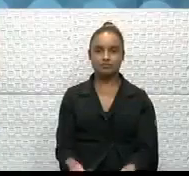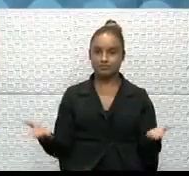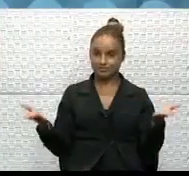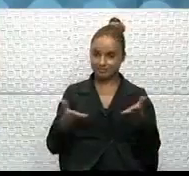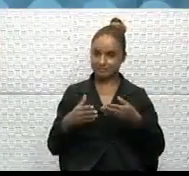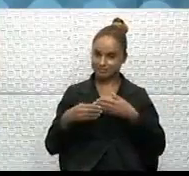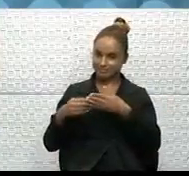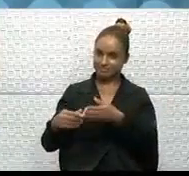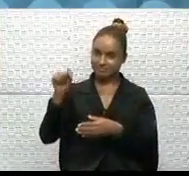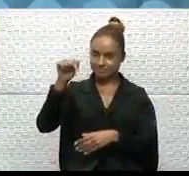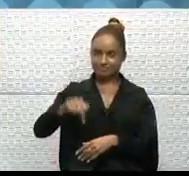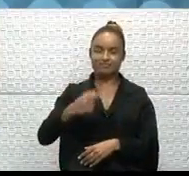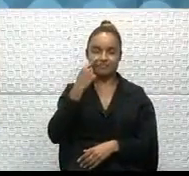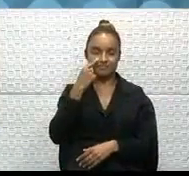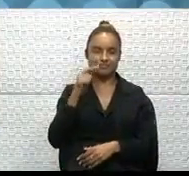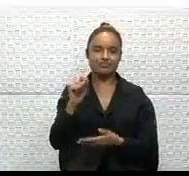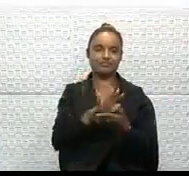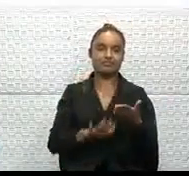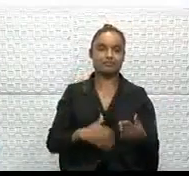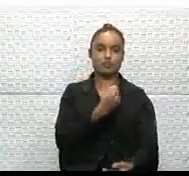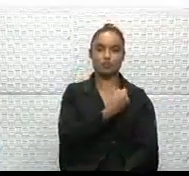Acompanhe comigo no quadro a primeira situação-problema.